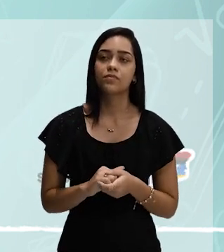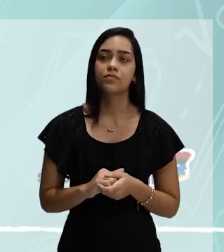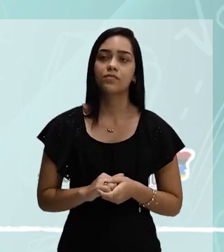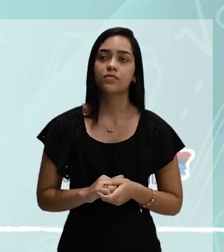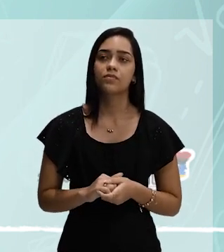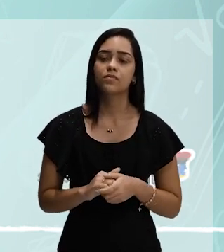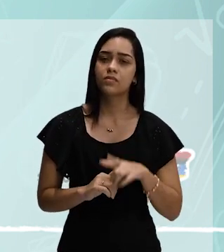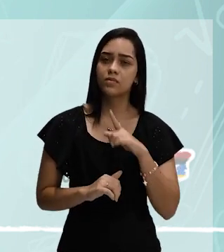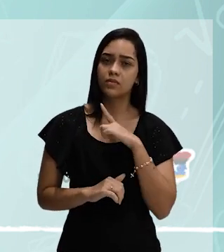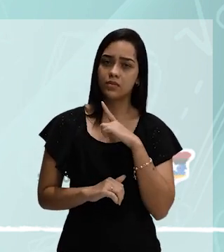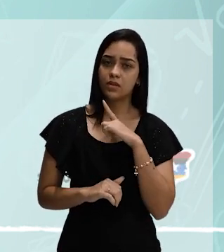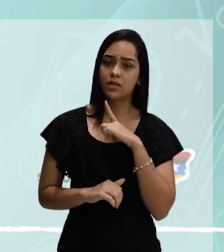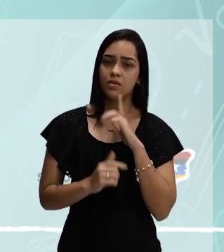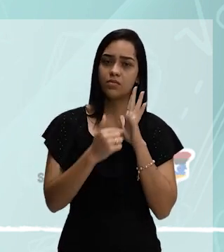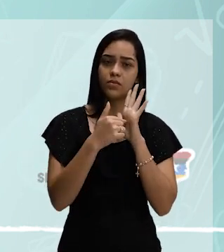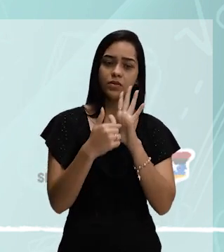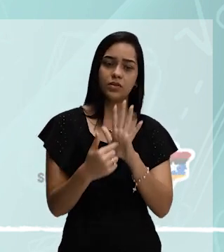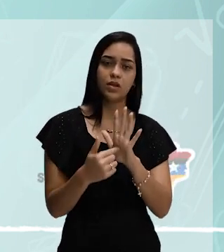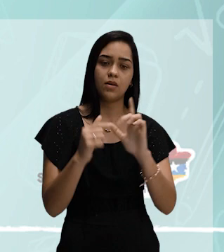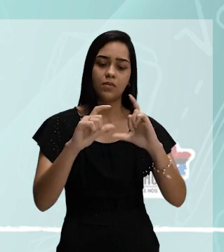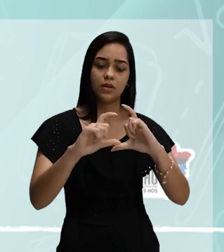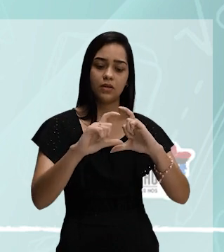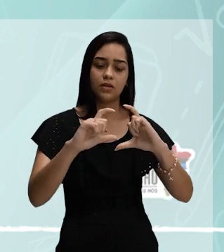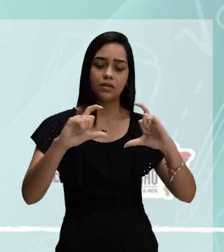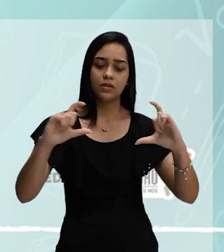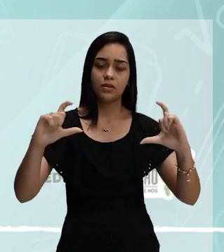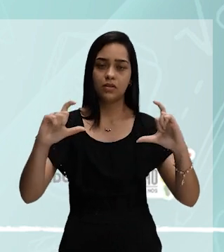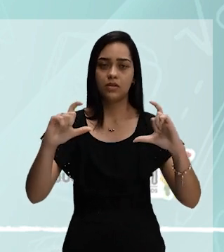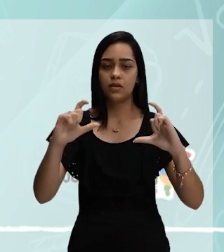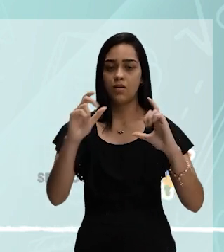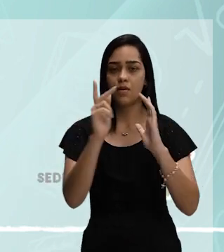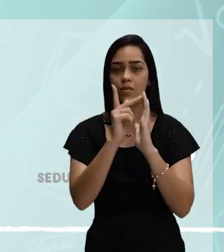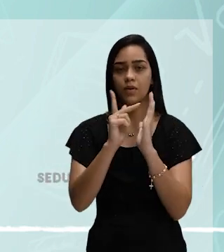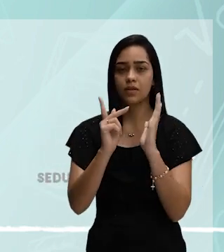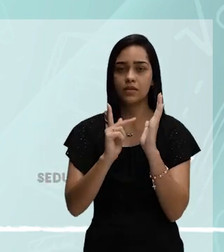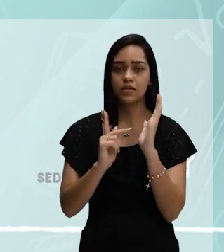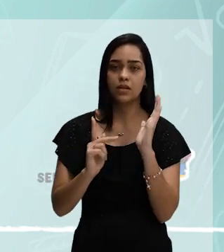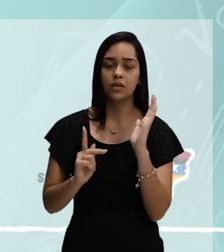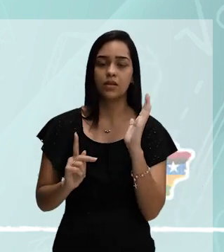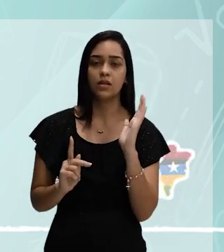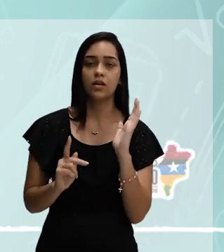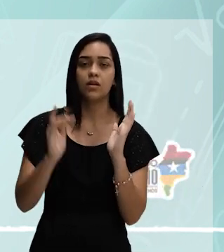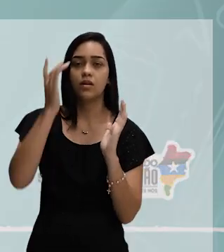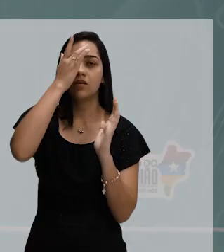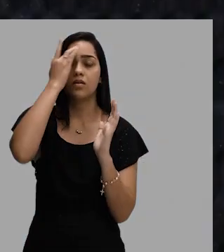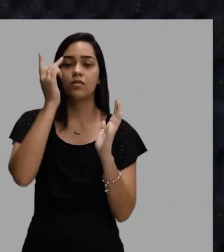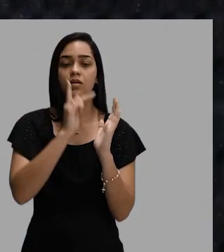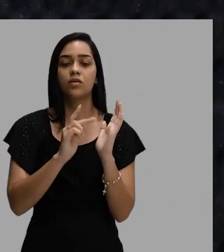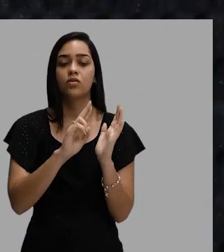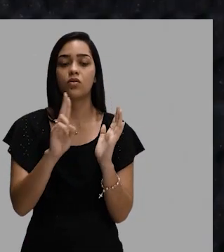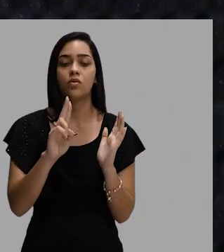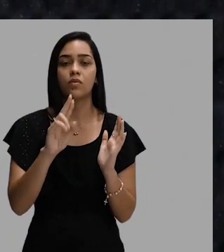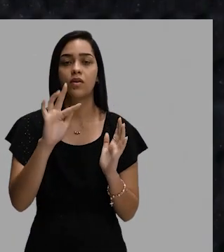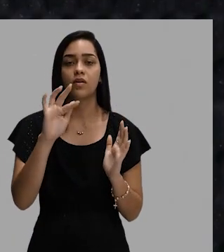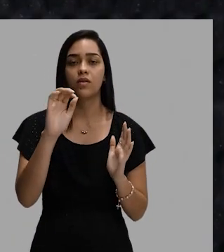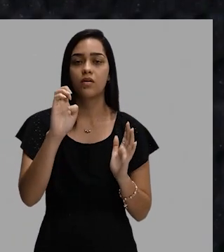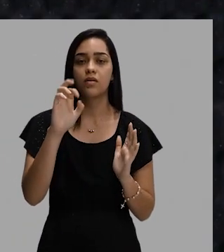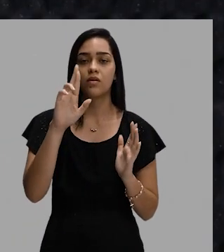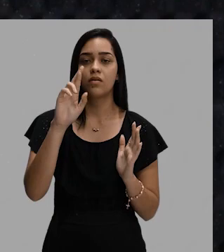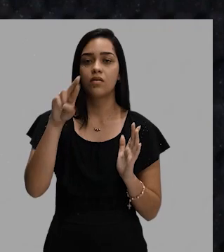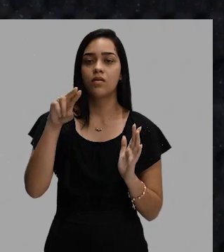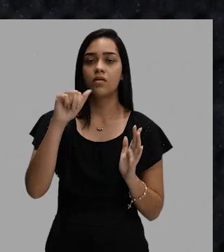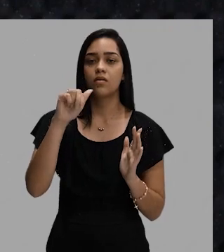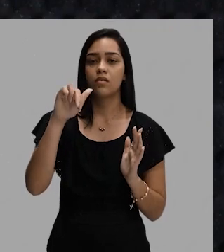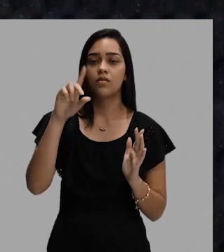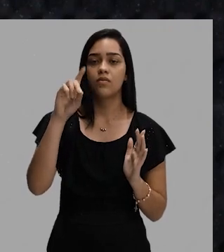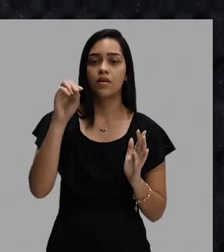Eu trouxe aqui uma citação, uma poesia de um poeta português chamado Fernando Pessoa. Eu, particularmente,